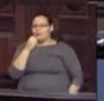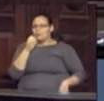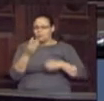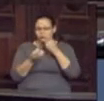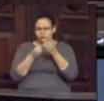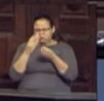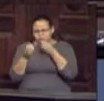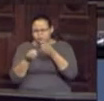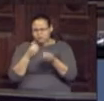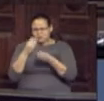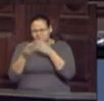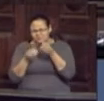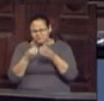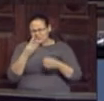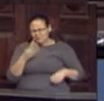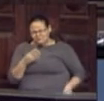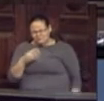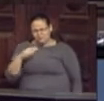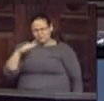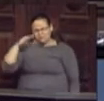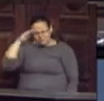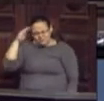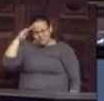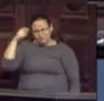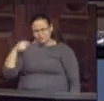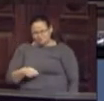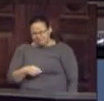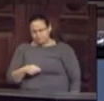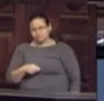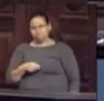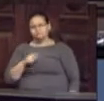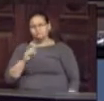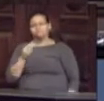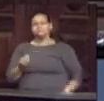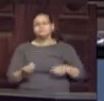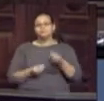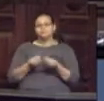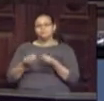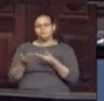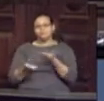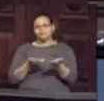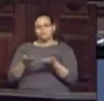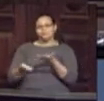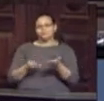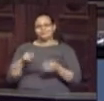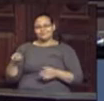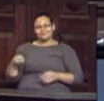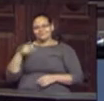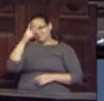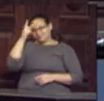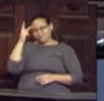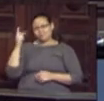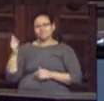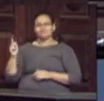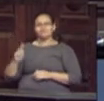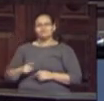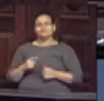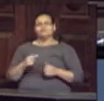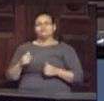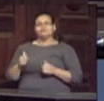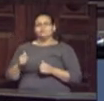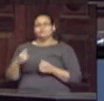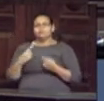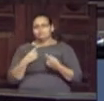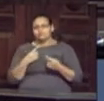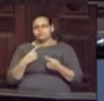da ditadura, na proteção, na solidariedade aos perseguidos políticos e às suas famílias.